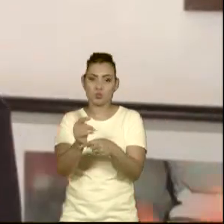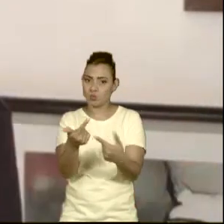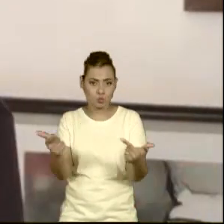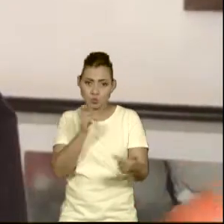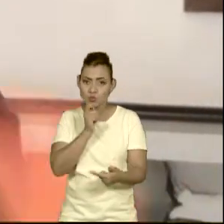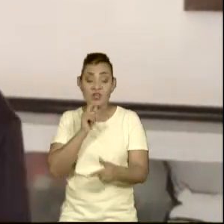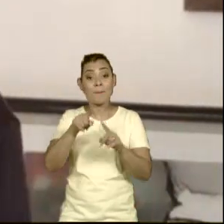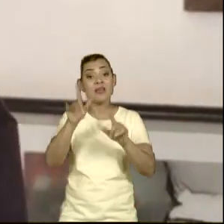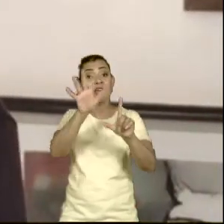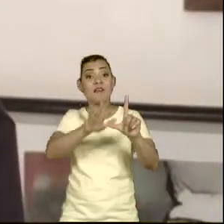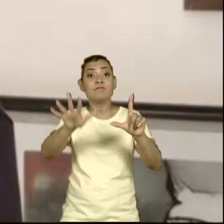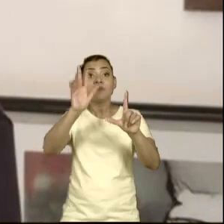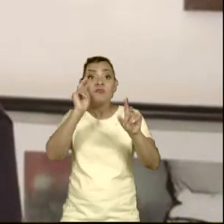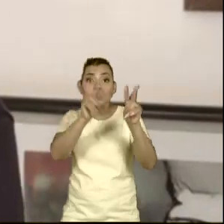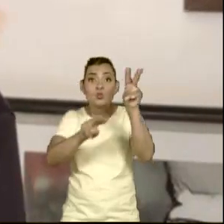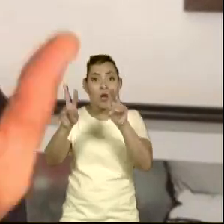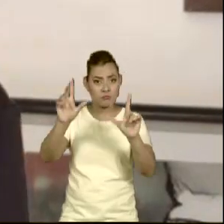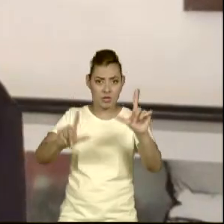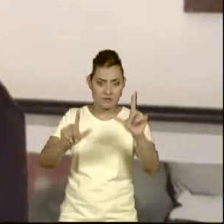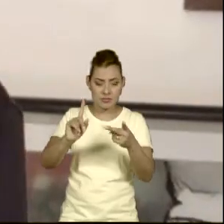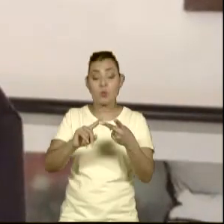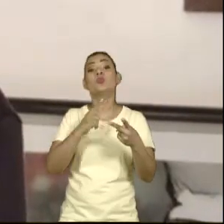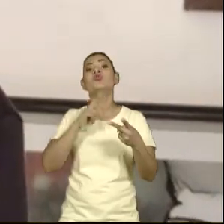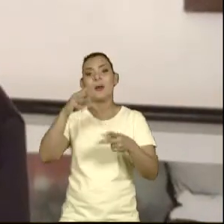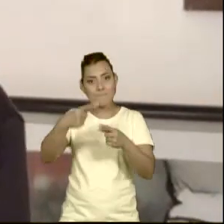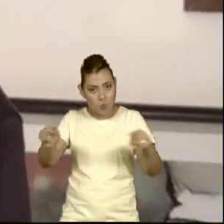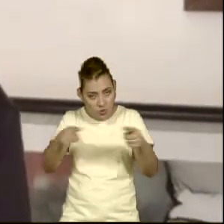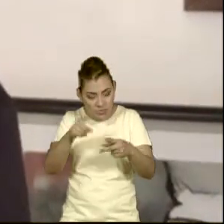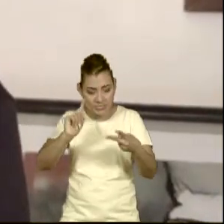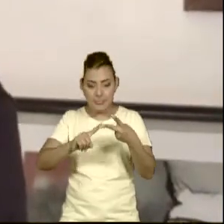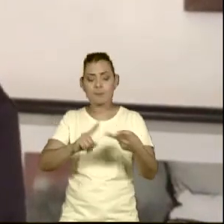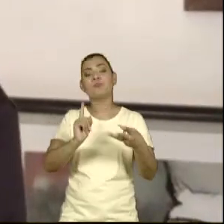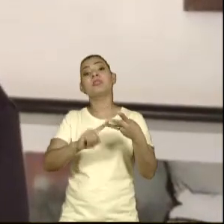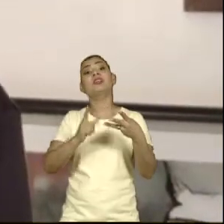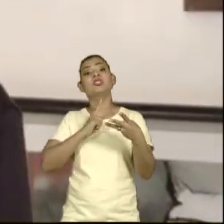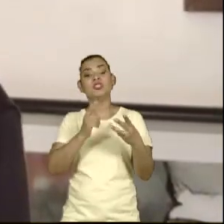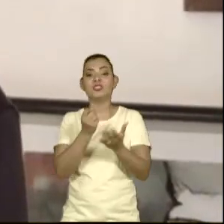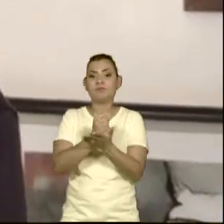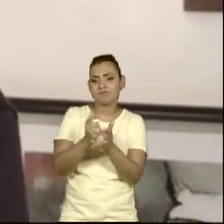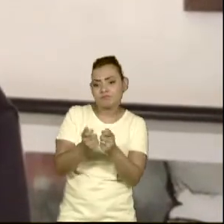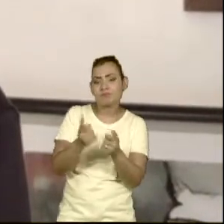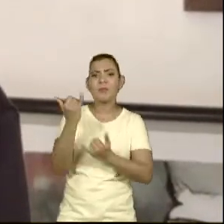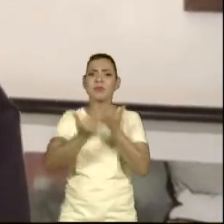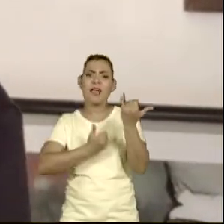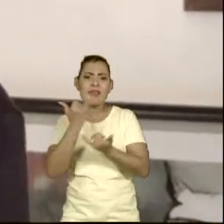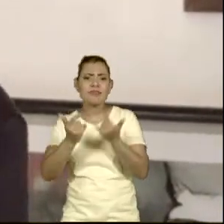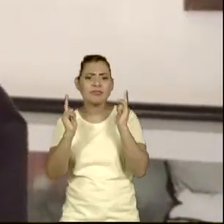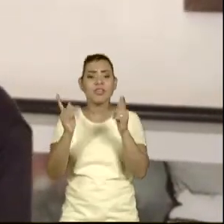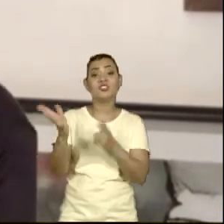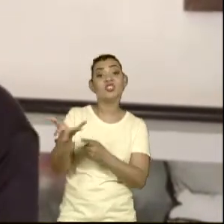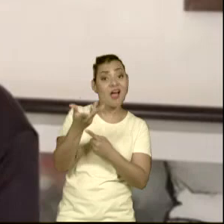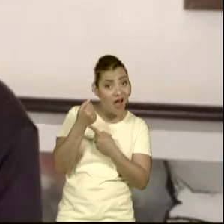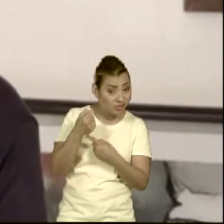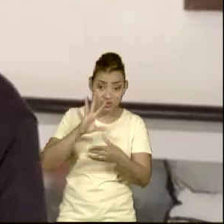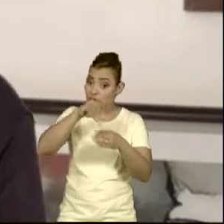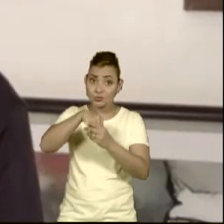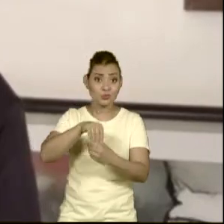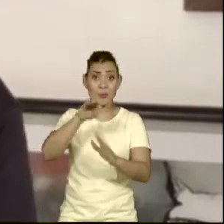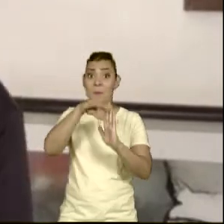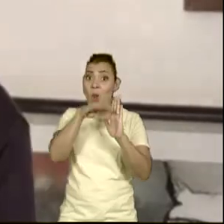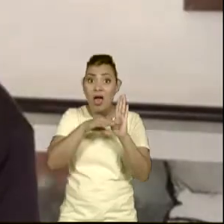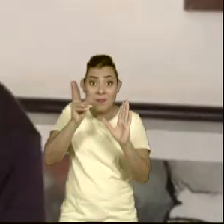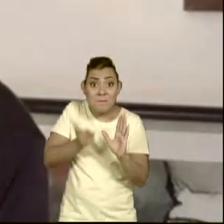era audiovisual, era televisão. Ele tinha música dentro do programa, ele tinha jogos, ele tinha brincadeira, ele tinha quadro de artes, tá?